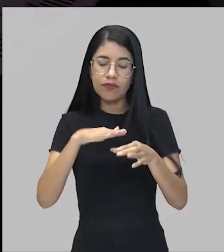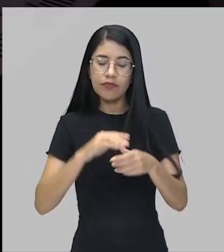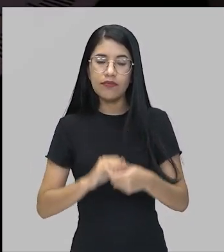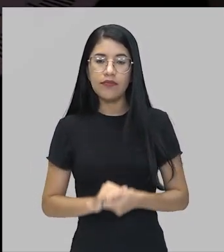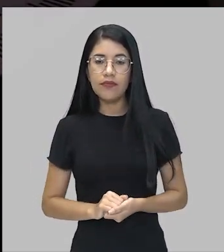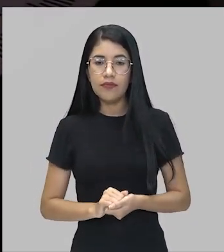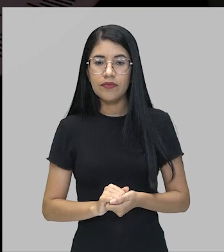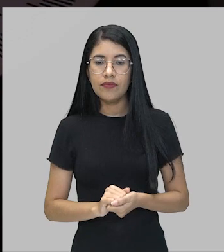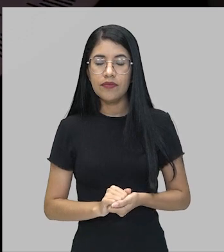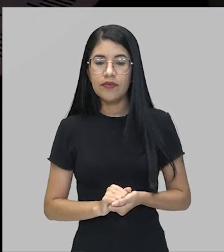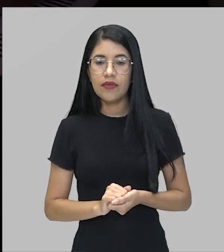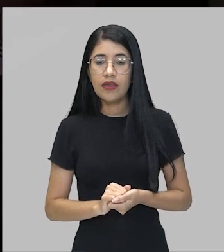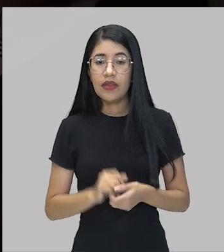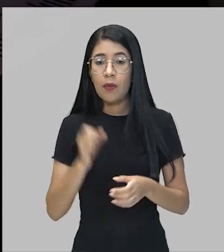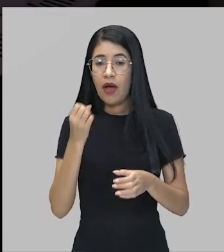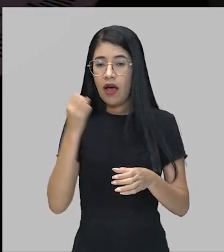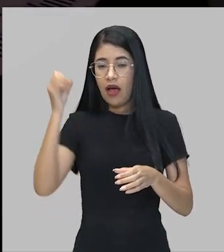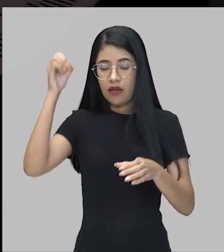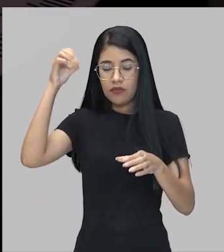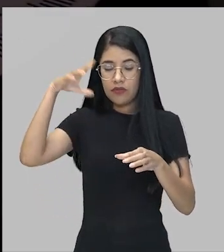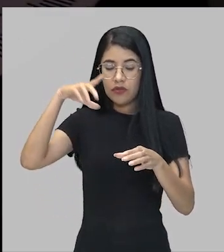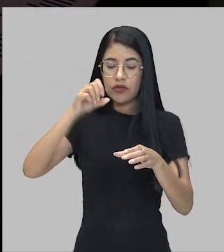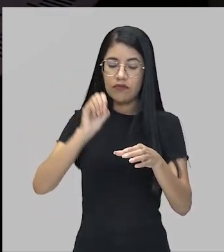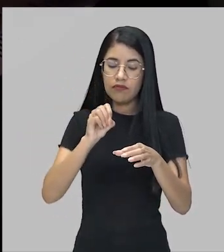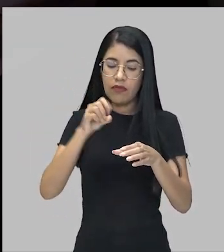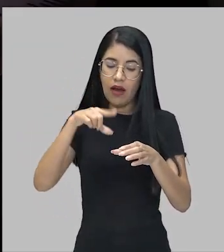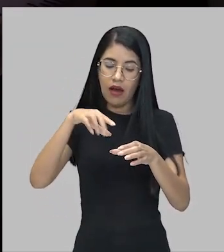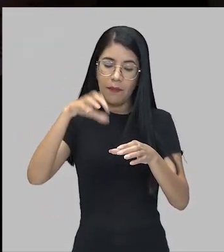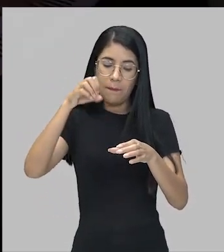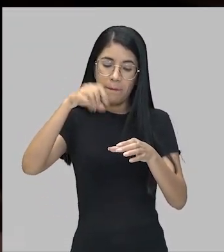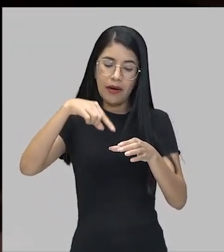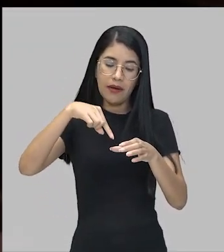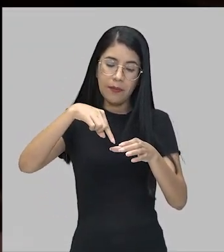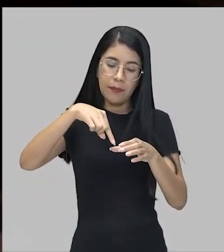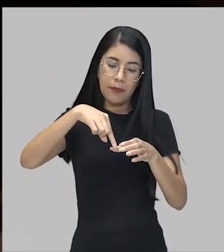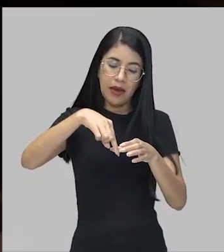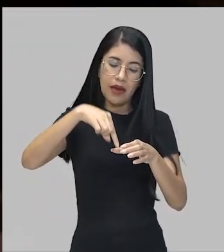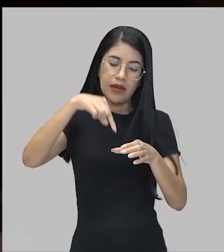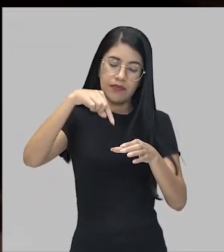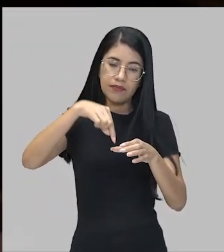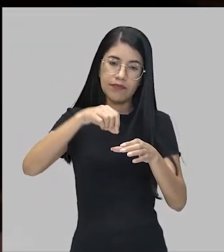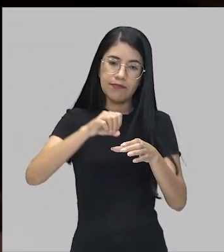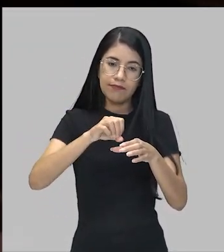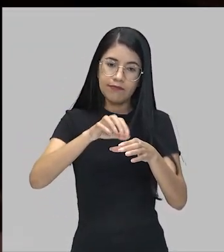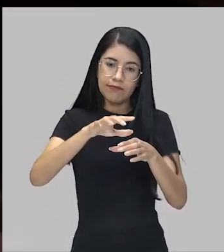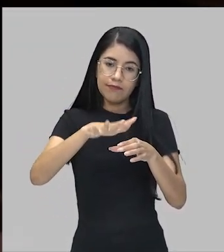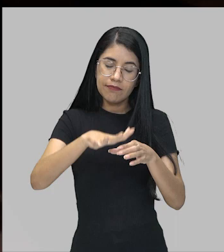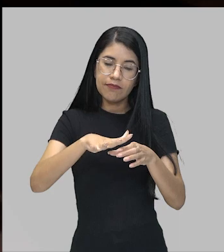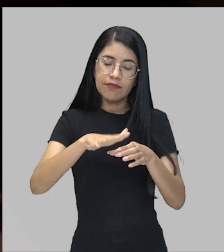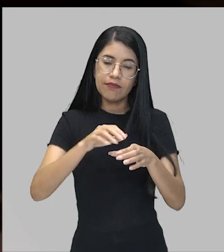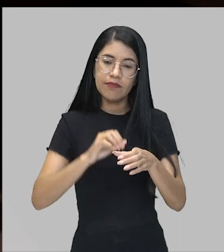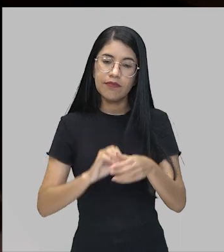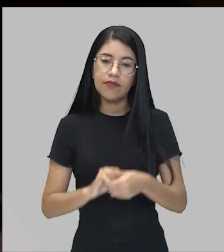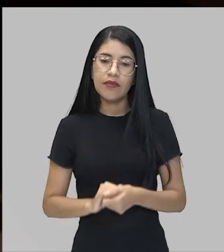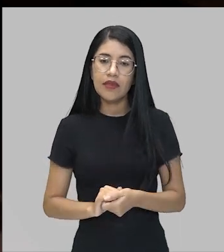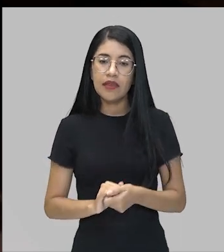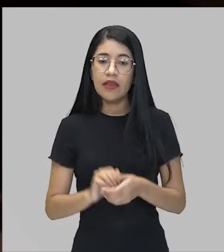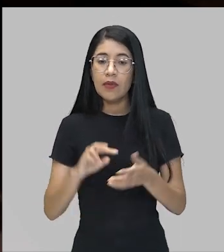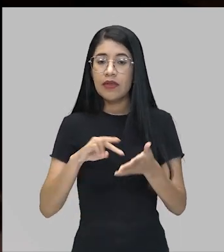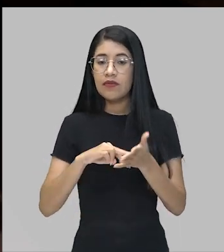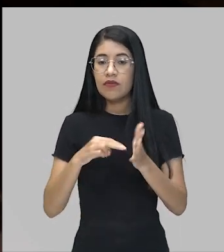O feixe incide exatamente sobre essa linha, ou seja, o ângulo de incidência é igual a 0